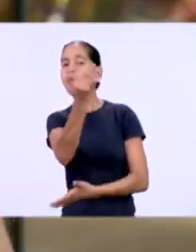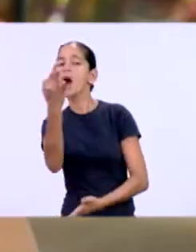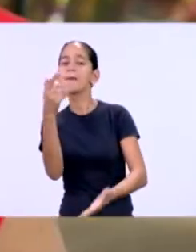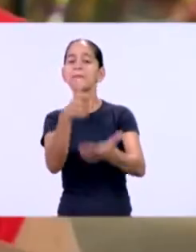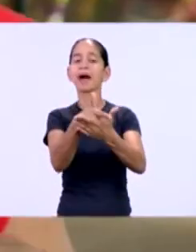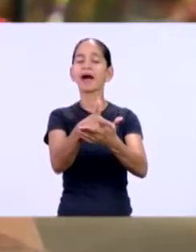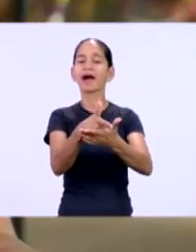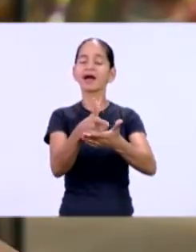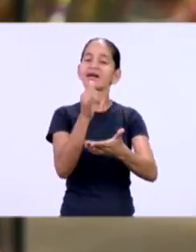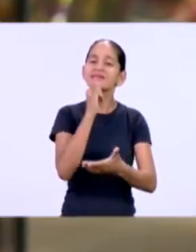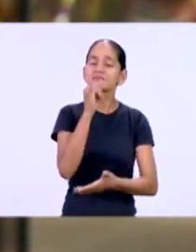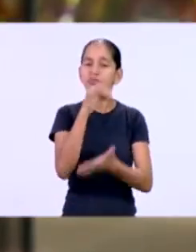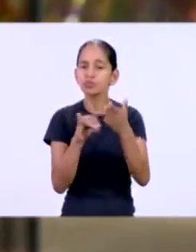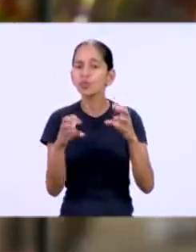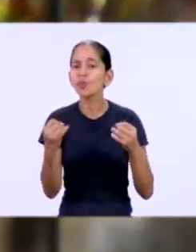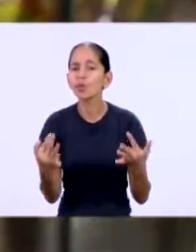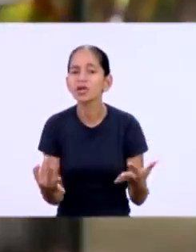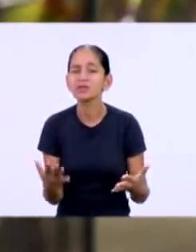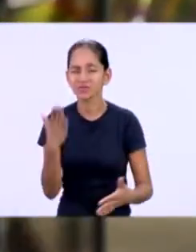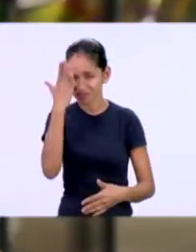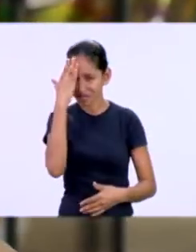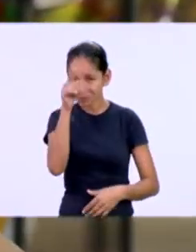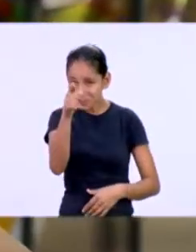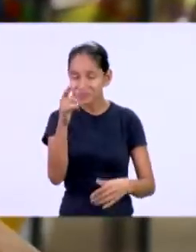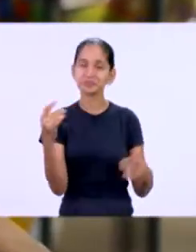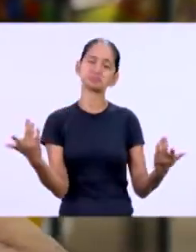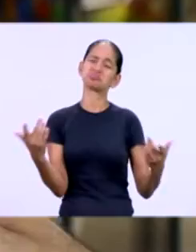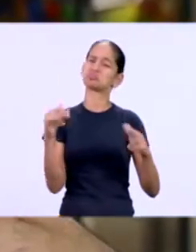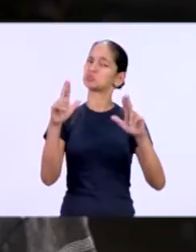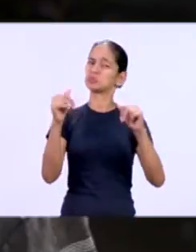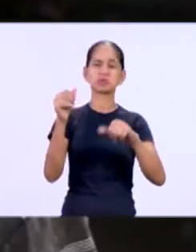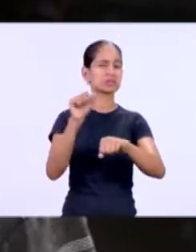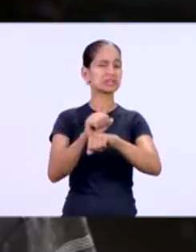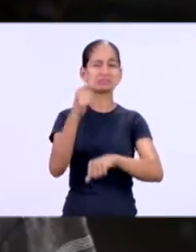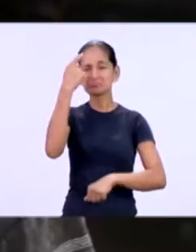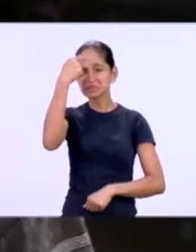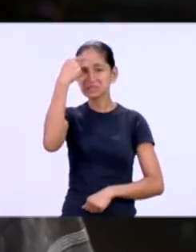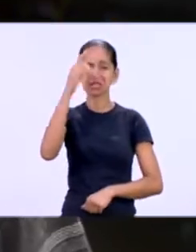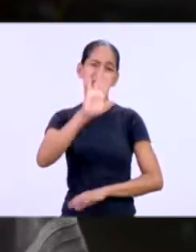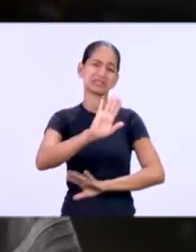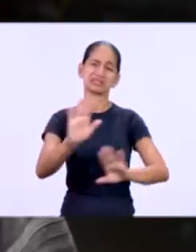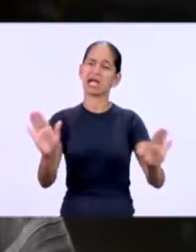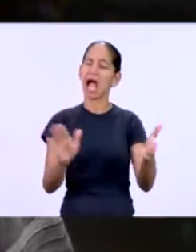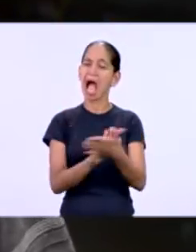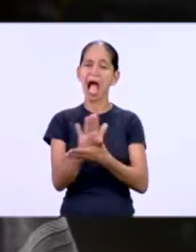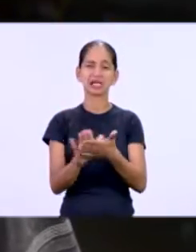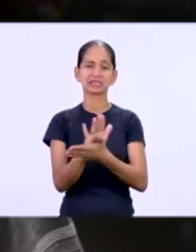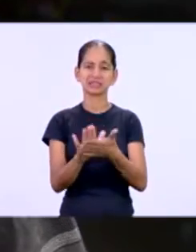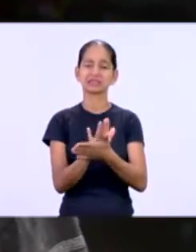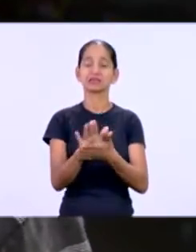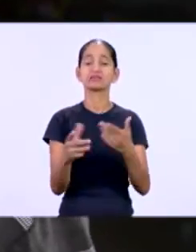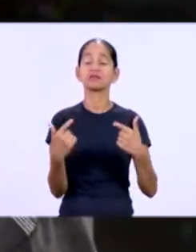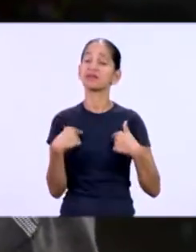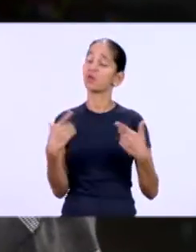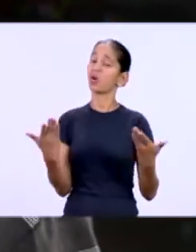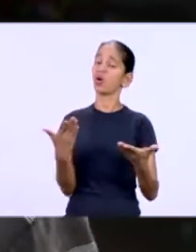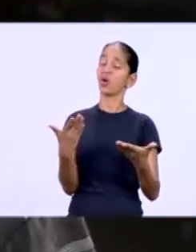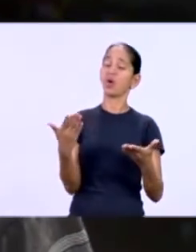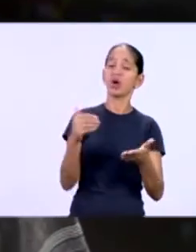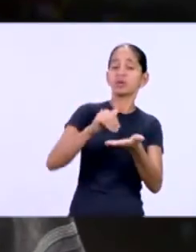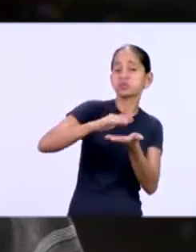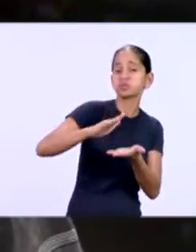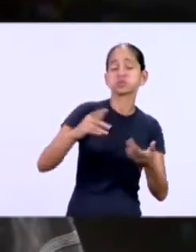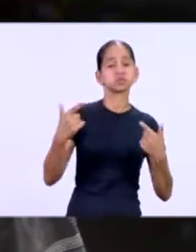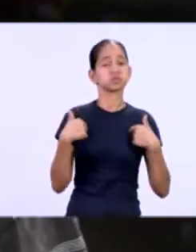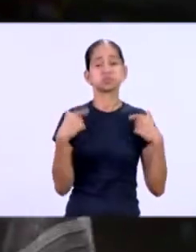impostos? Não tenho, nunca parei para pensar nisso. Rapaz, eu como agora eu estou desempregado, mas quando eu